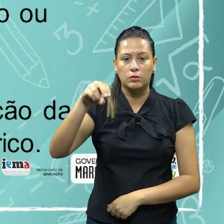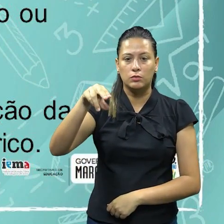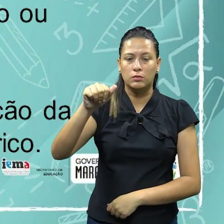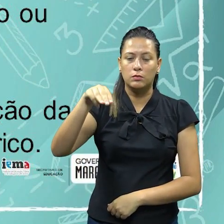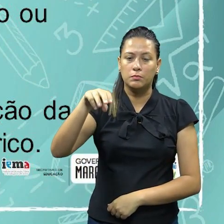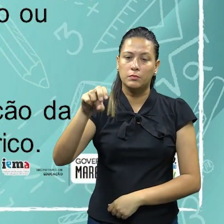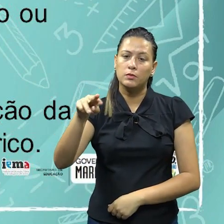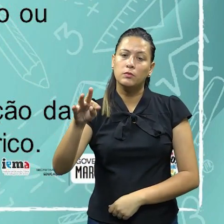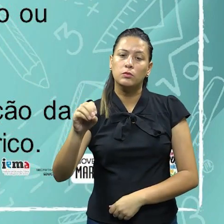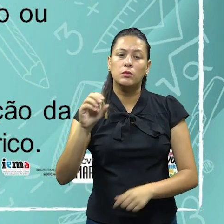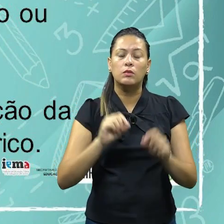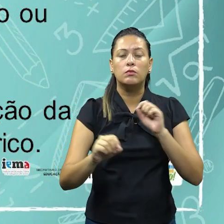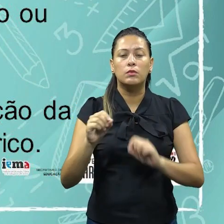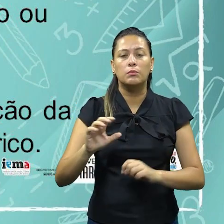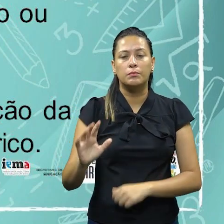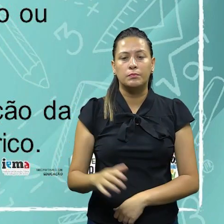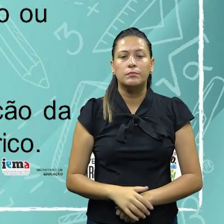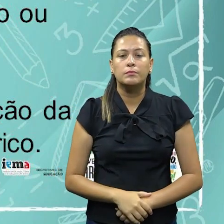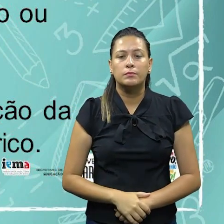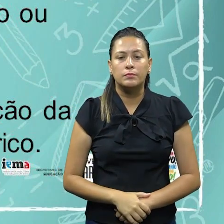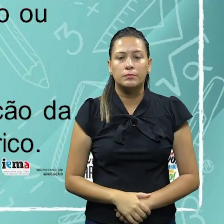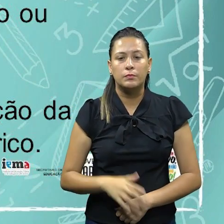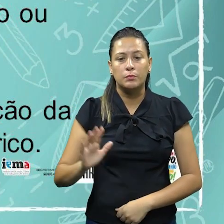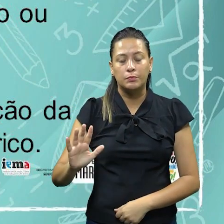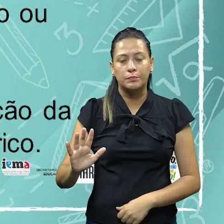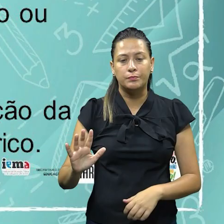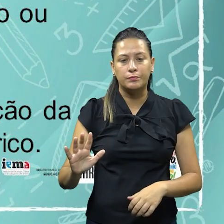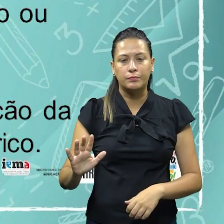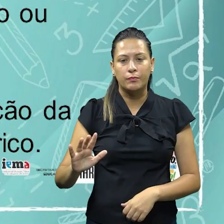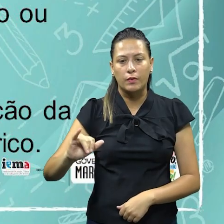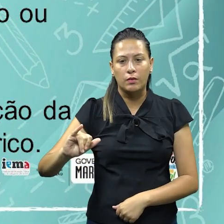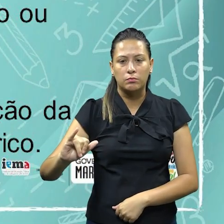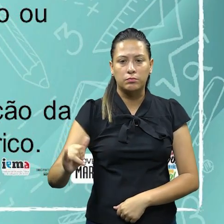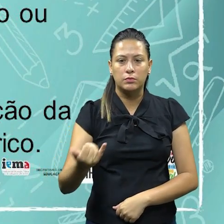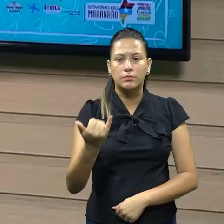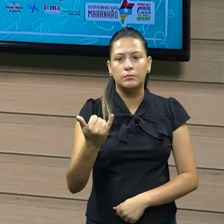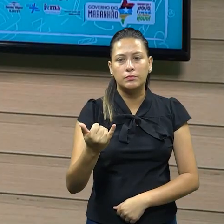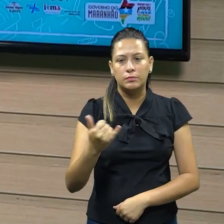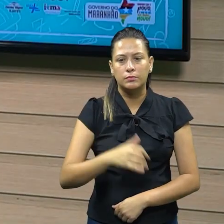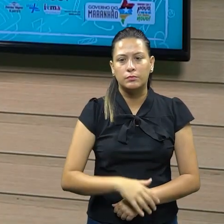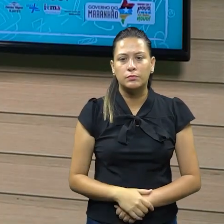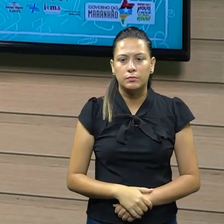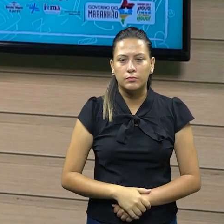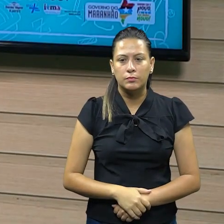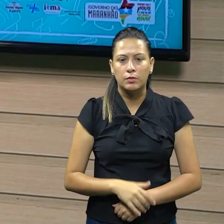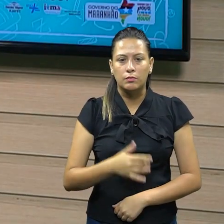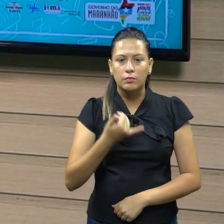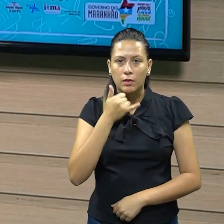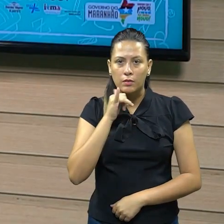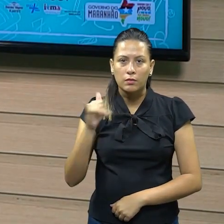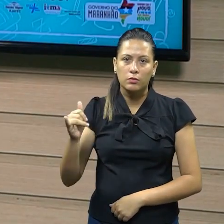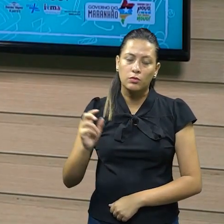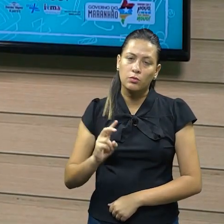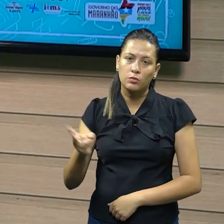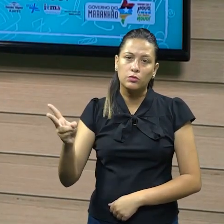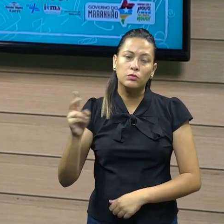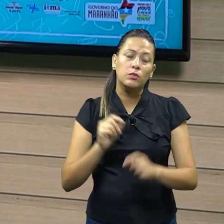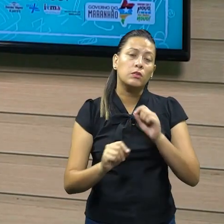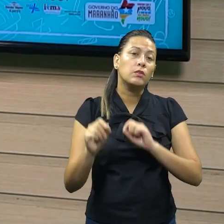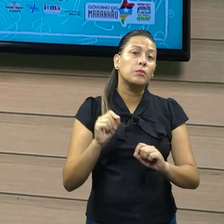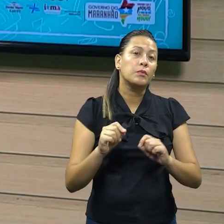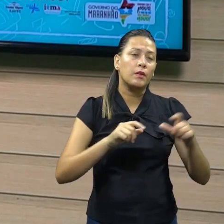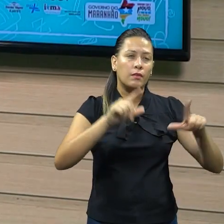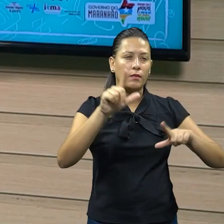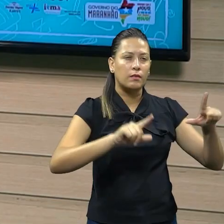Seccionamento é o ato de promover a descontinuidade elétrica. É o momento em que você tira a TV da